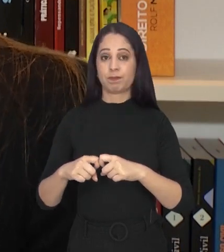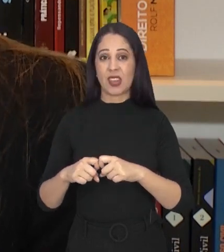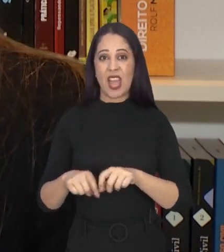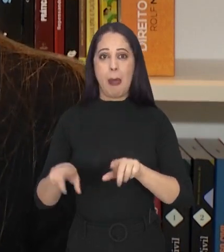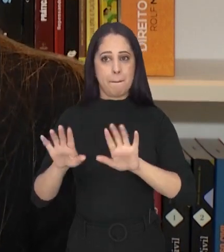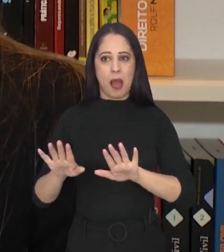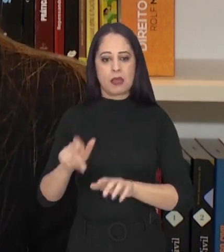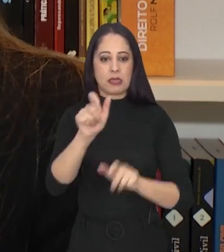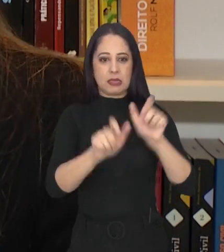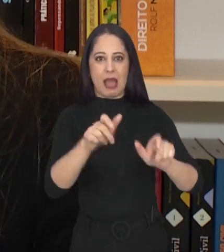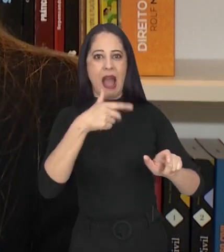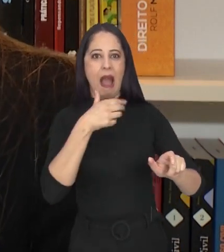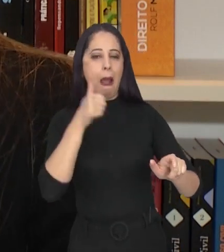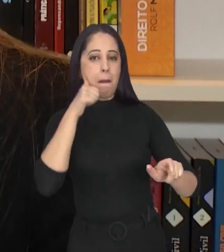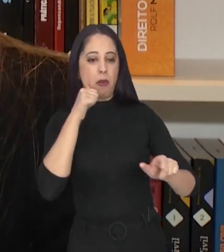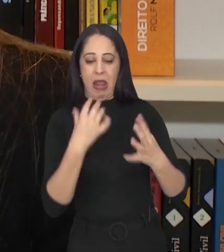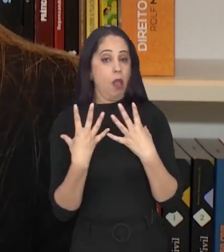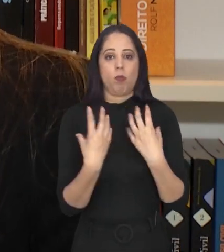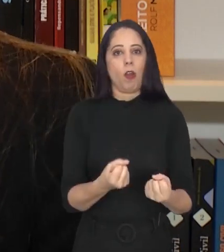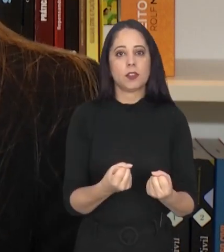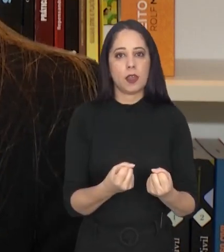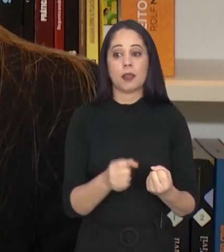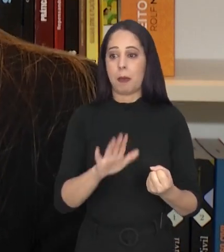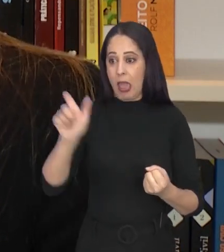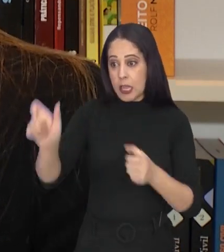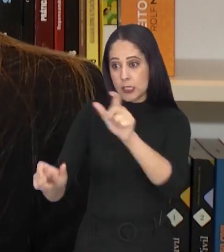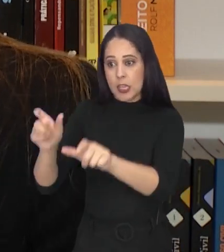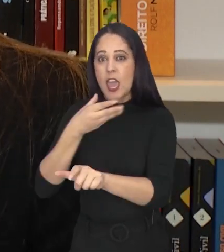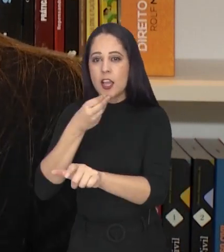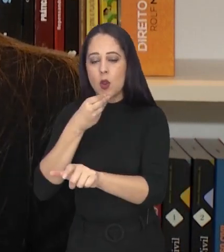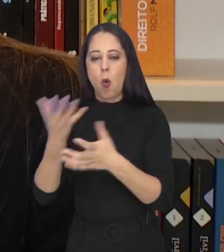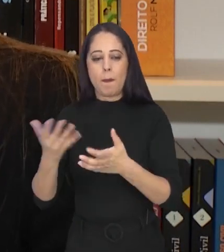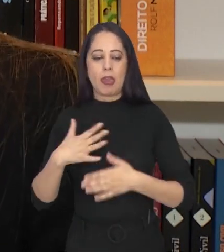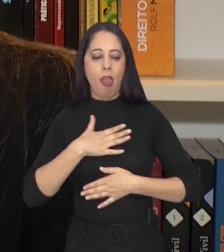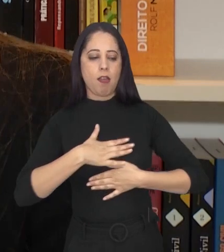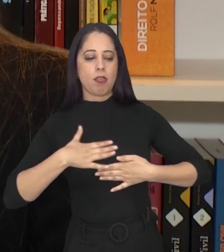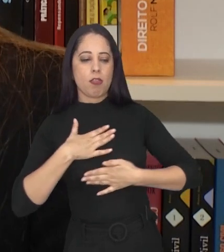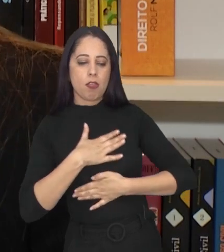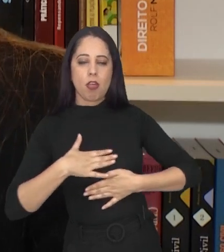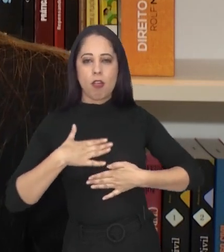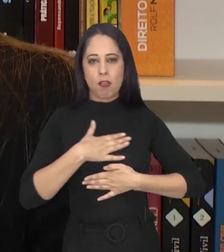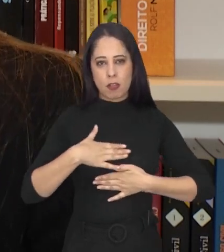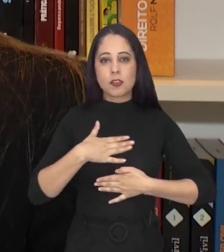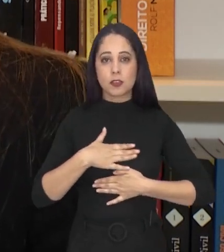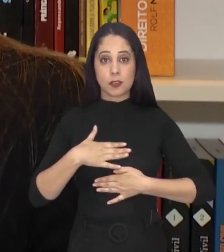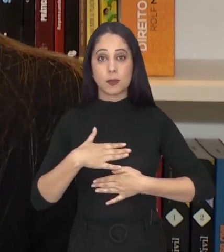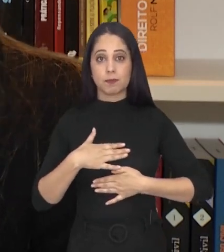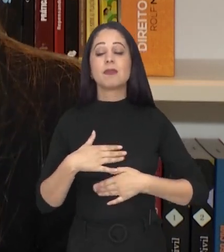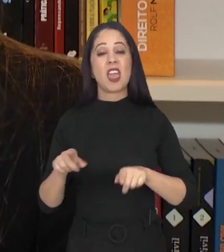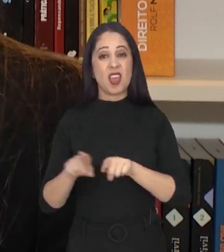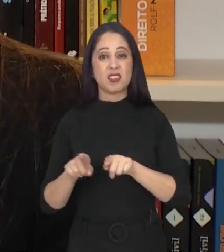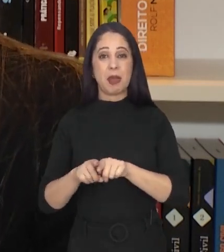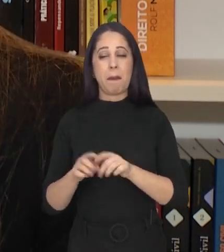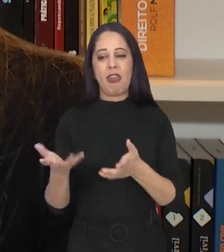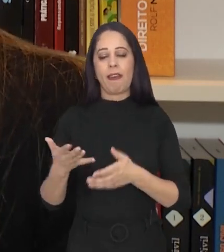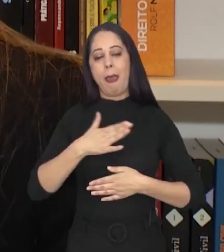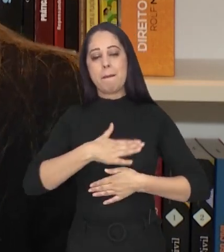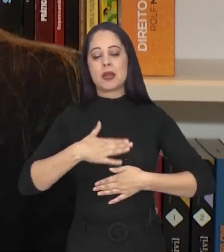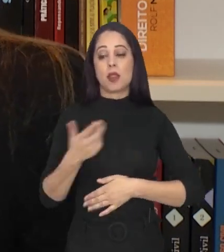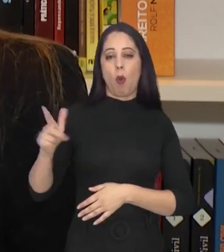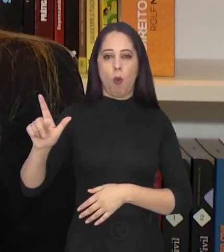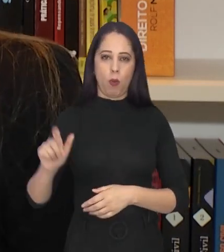sem o consentimento dela, e este agressor ele faz tanto para satisfazer um prazer dele quanto